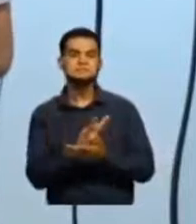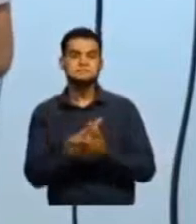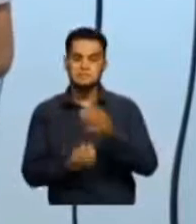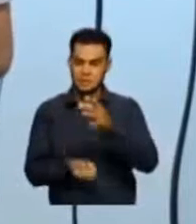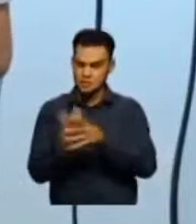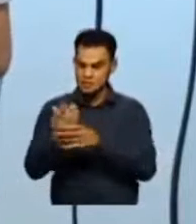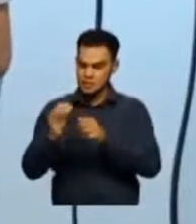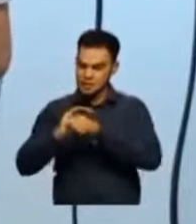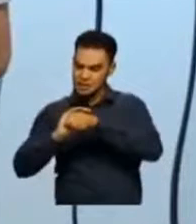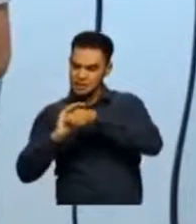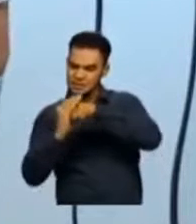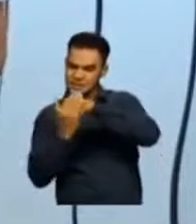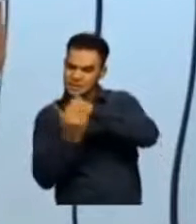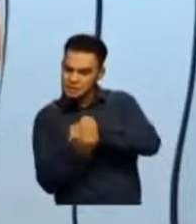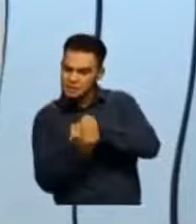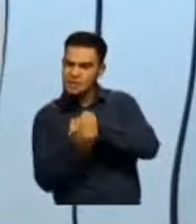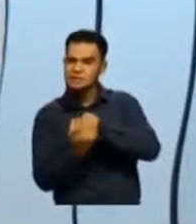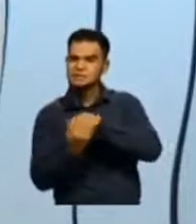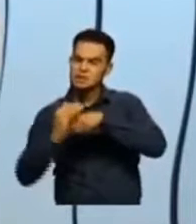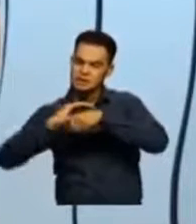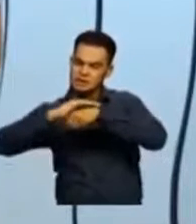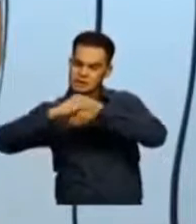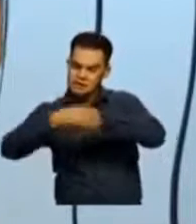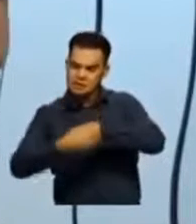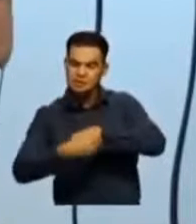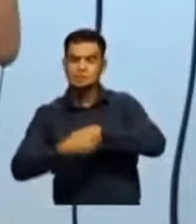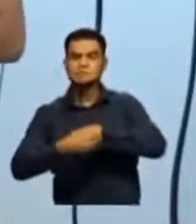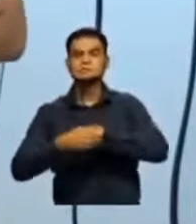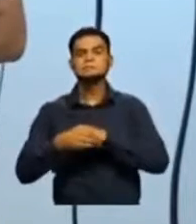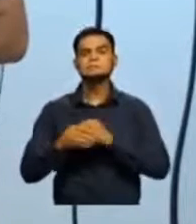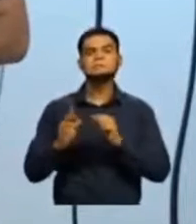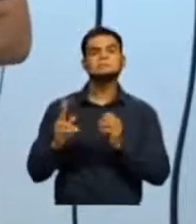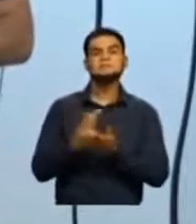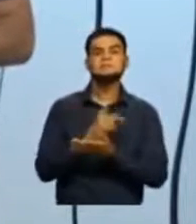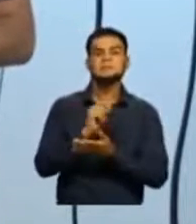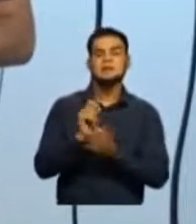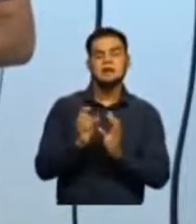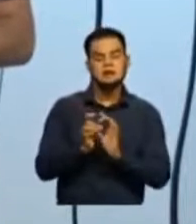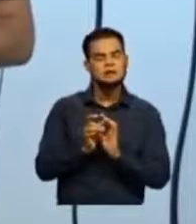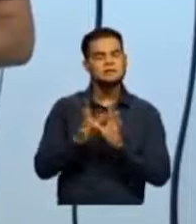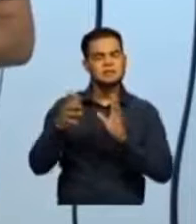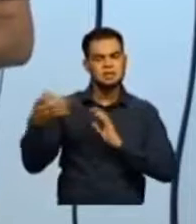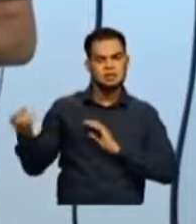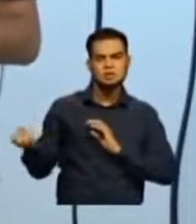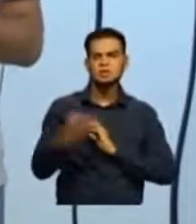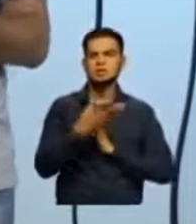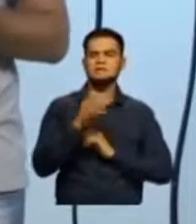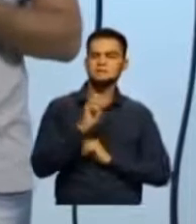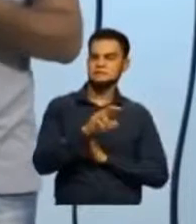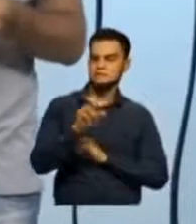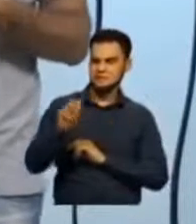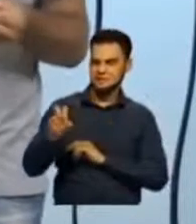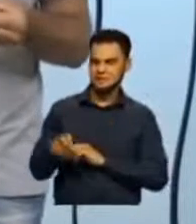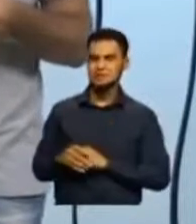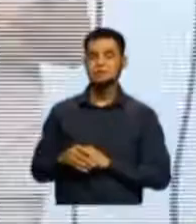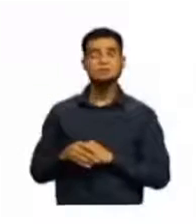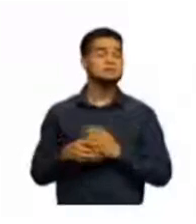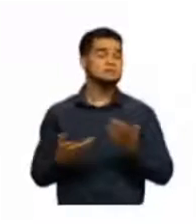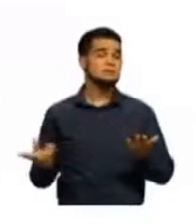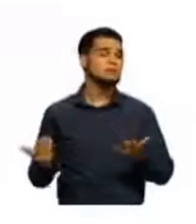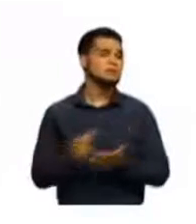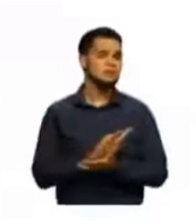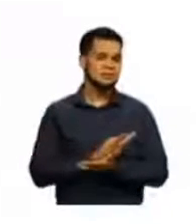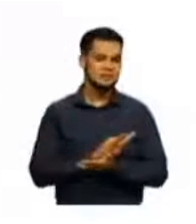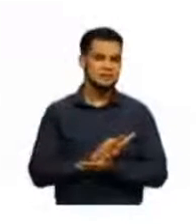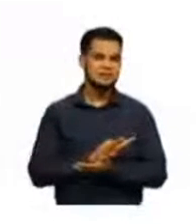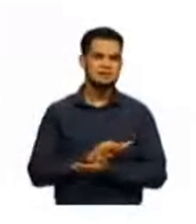cápsula proteica dela, o capsídeo, a liberação de novos vírus. Então, ele age muito semelhante